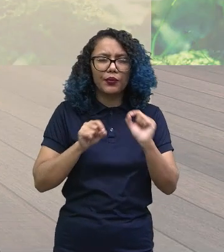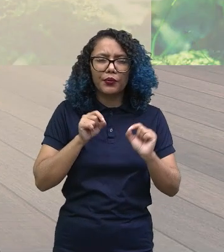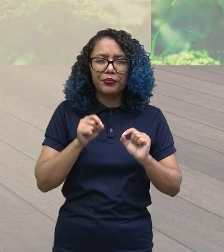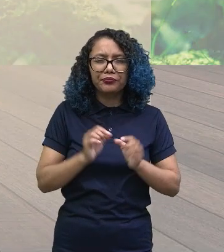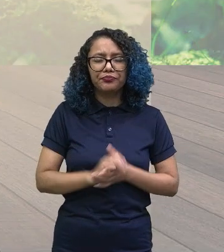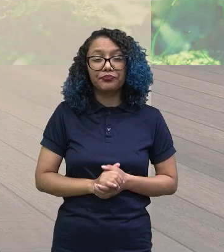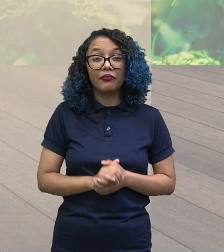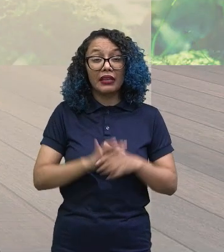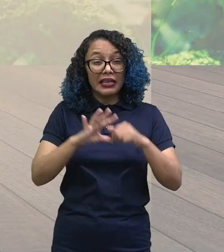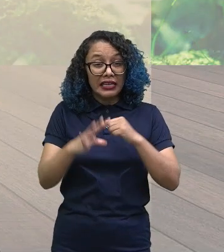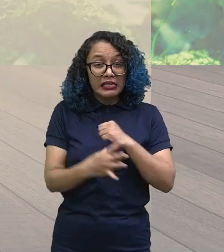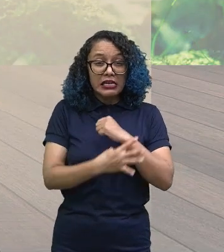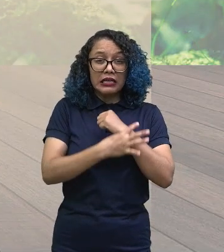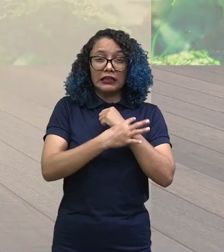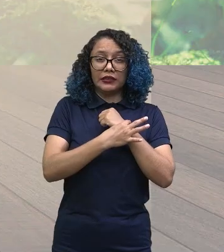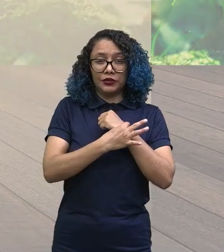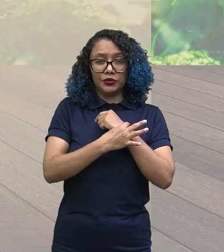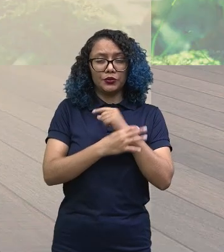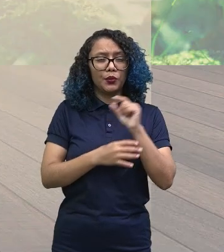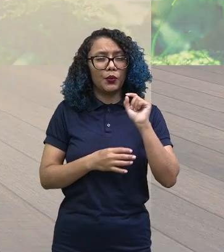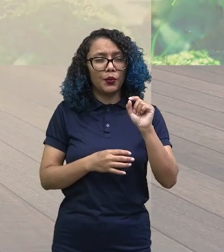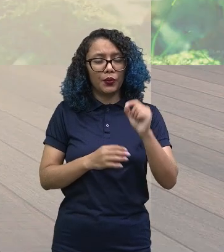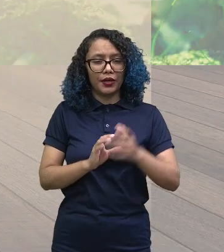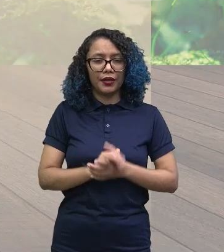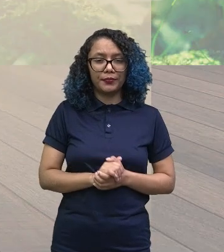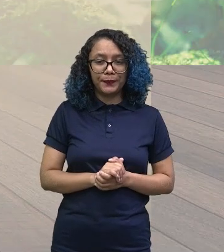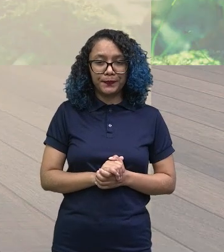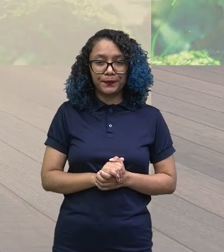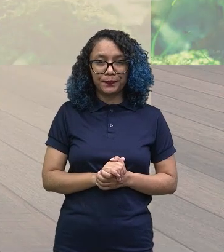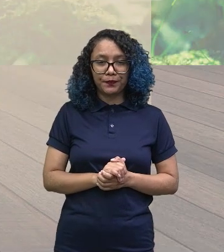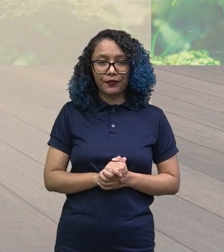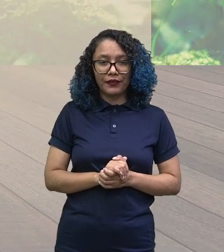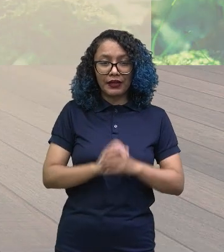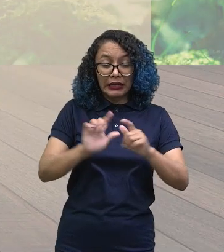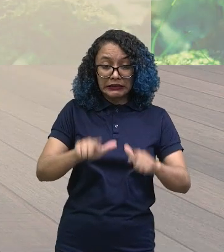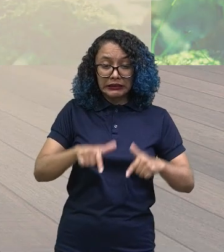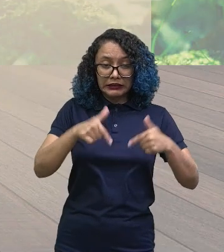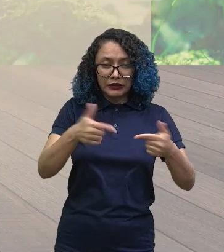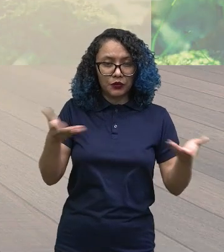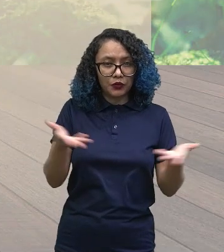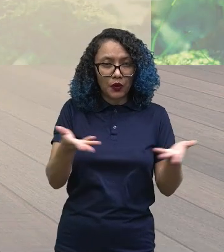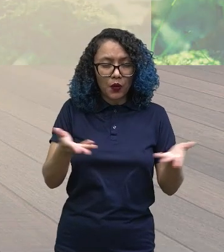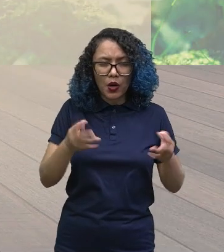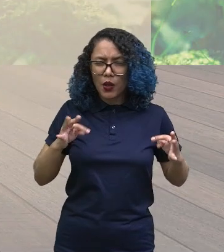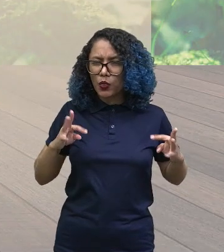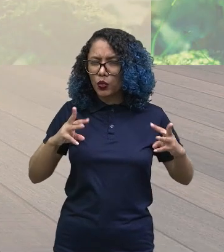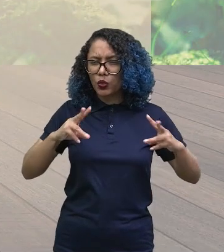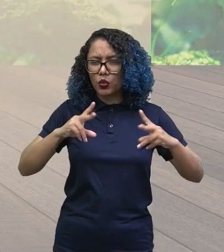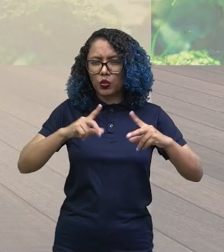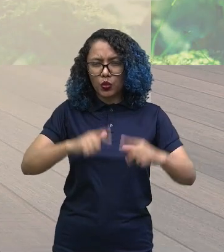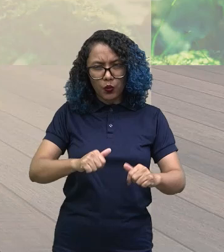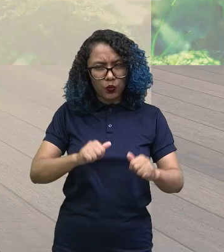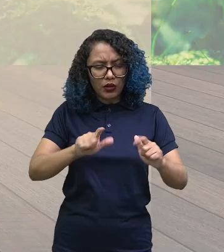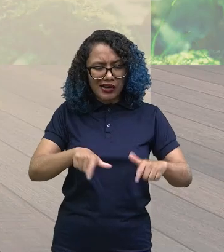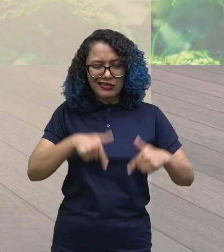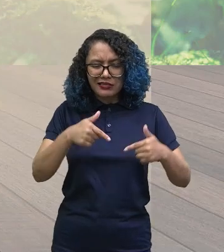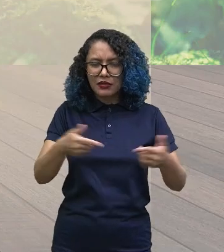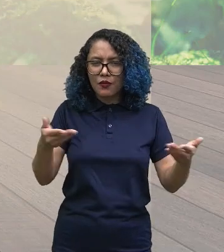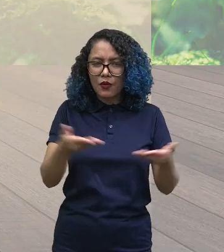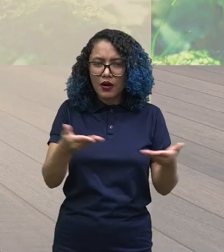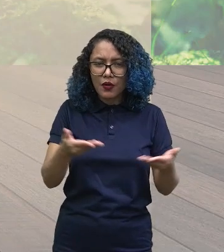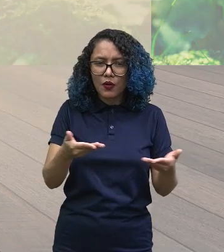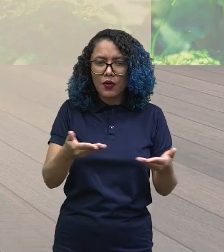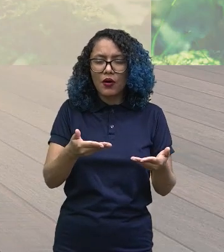exatamente garantir que as atividades atuais, né, tudo que está sendo feito no momento,